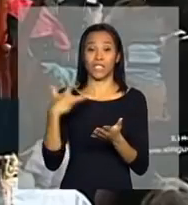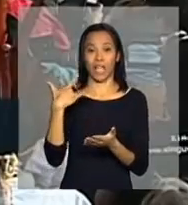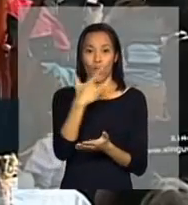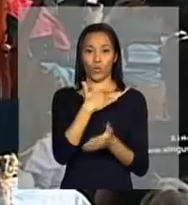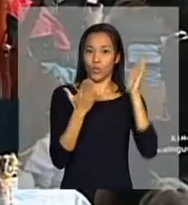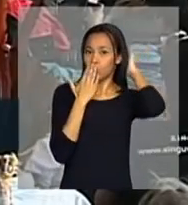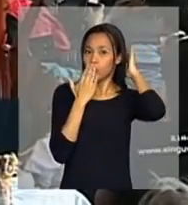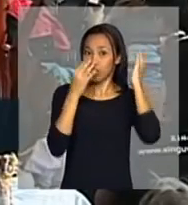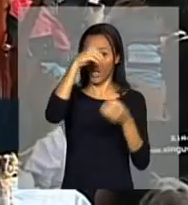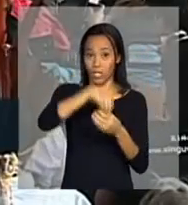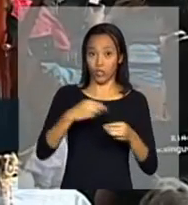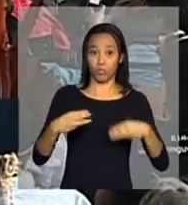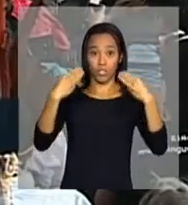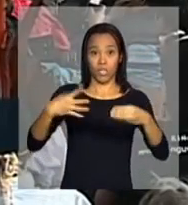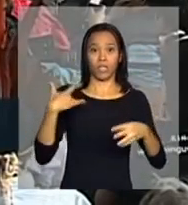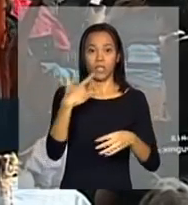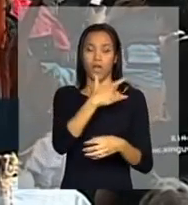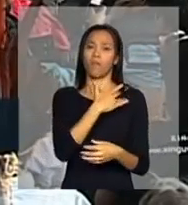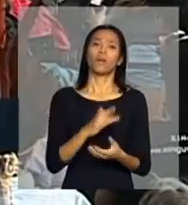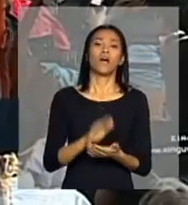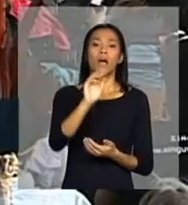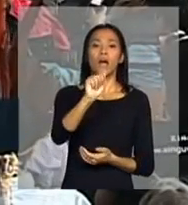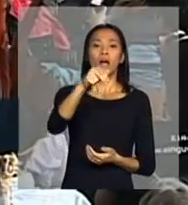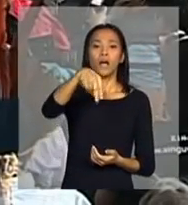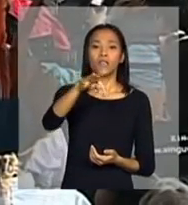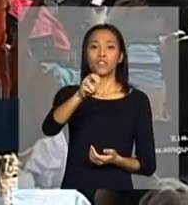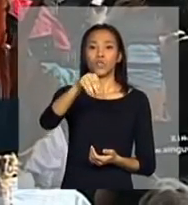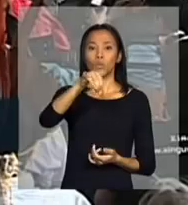Ministério da Saúde, doutor Antônio Alves de Souza.